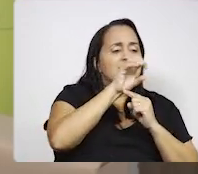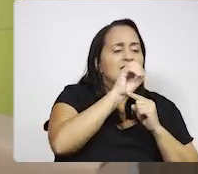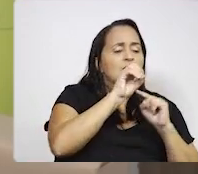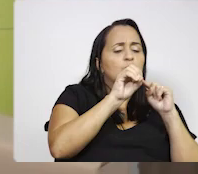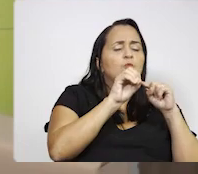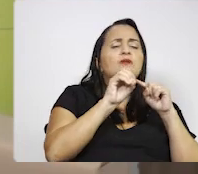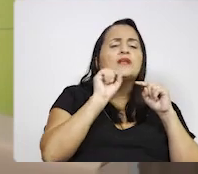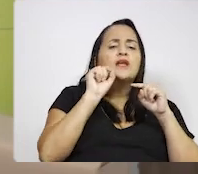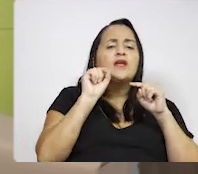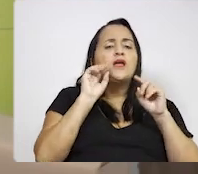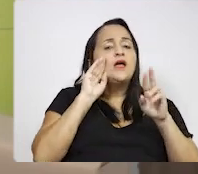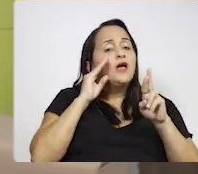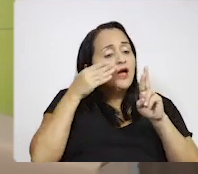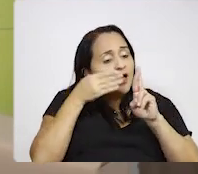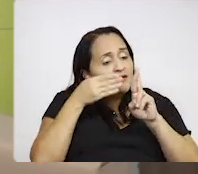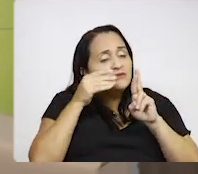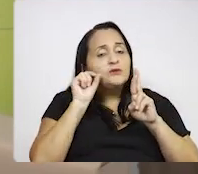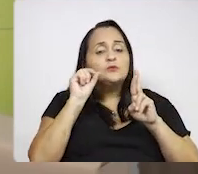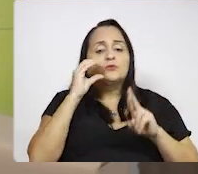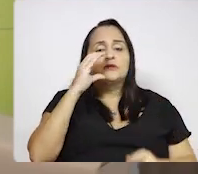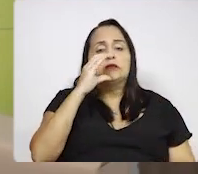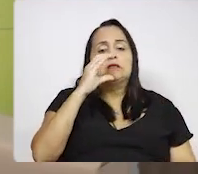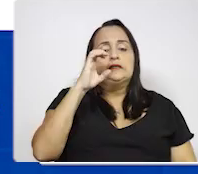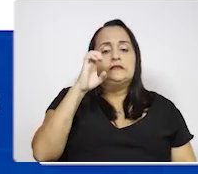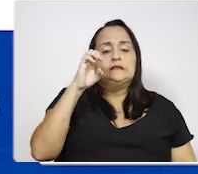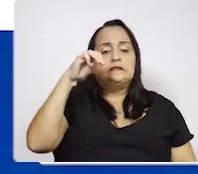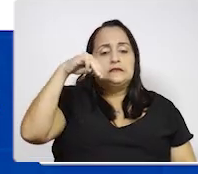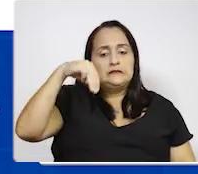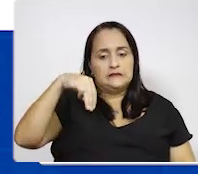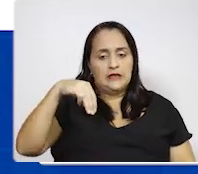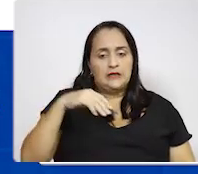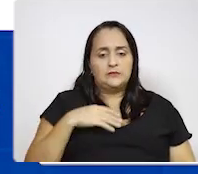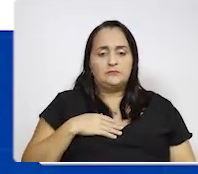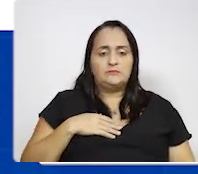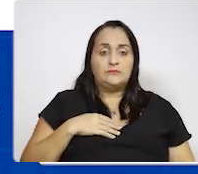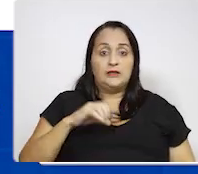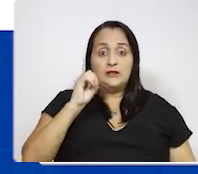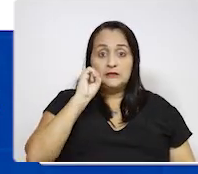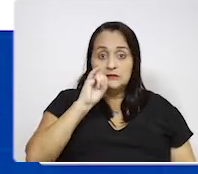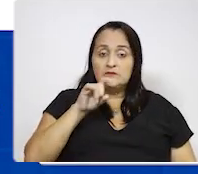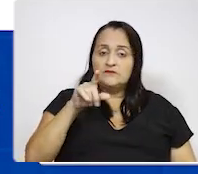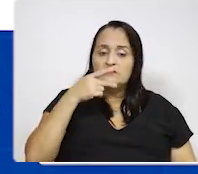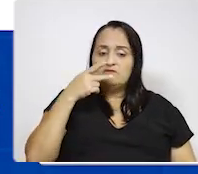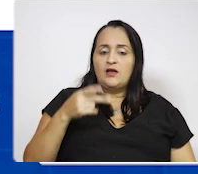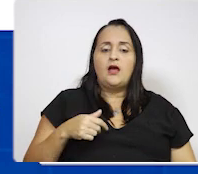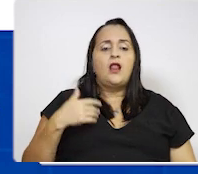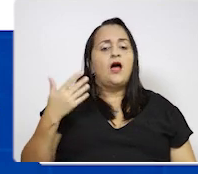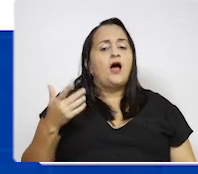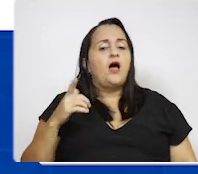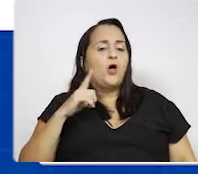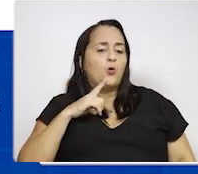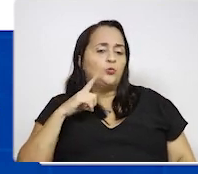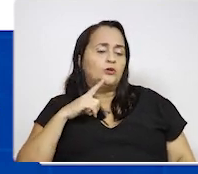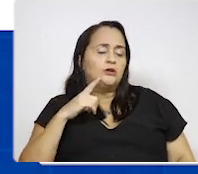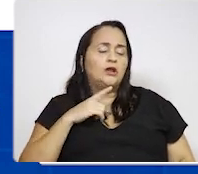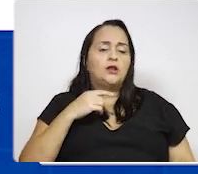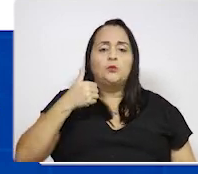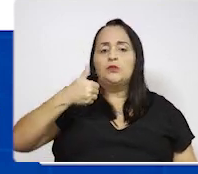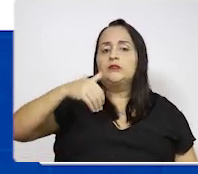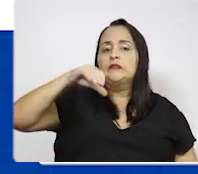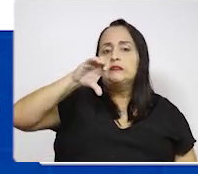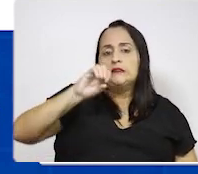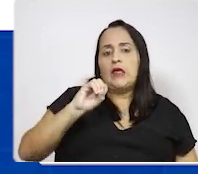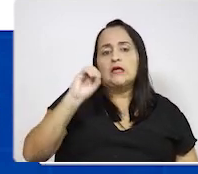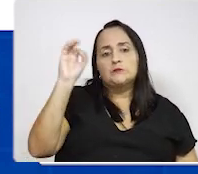à palavra 100. Então, quando você diz 10%, é a mesma coisa de você